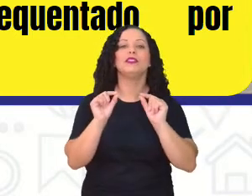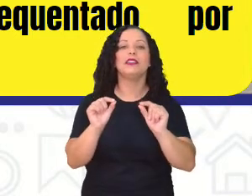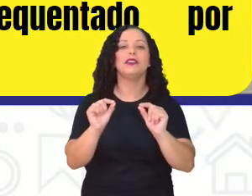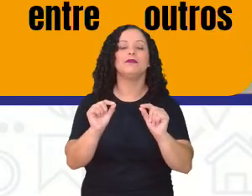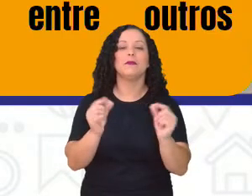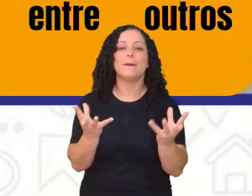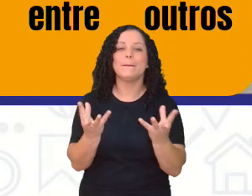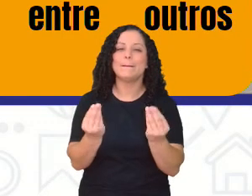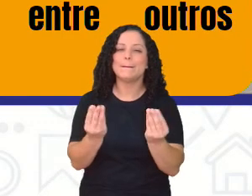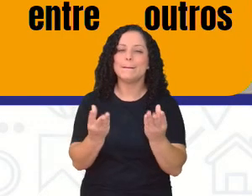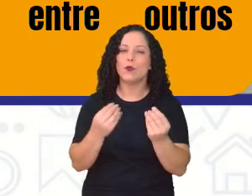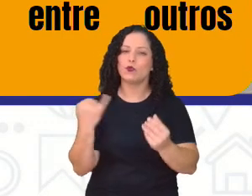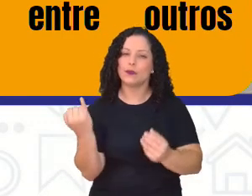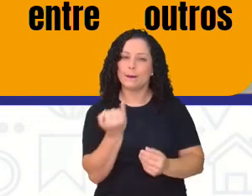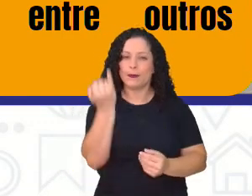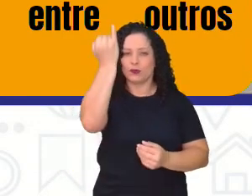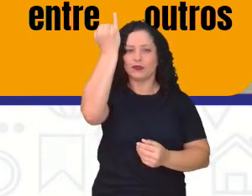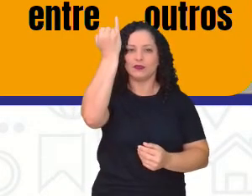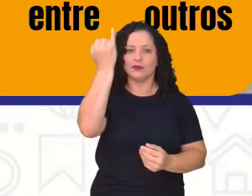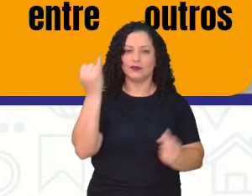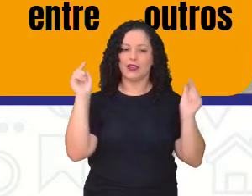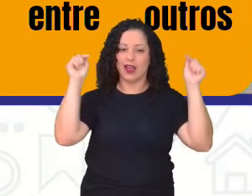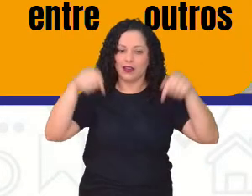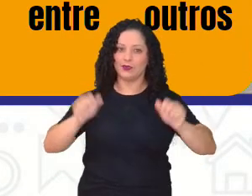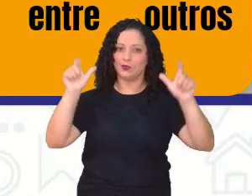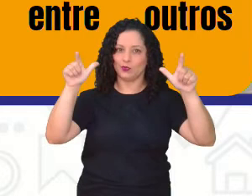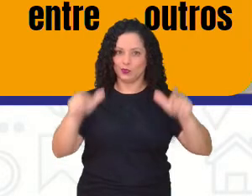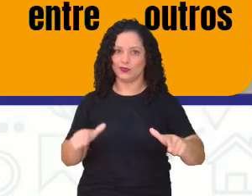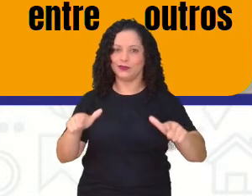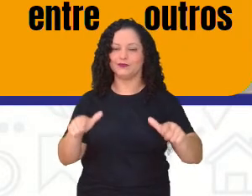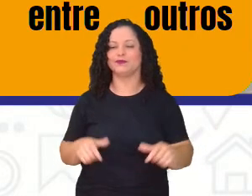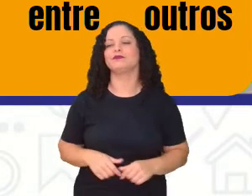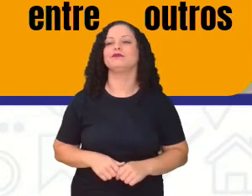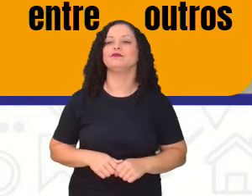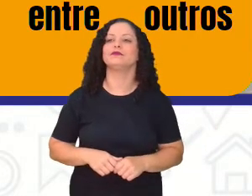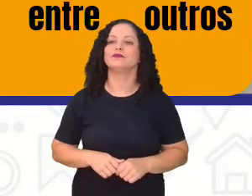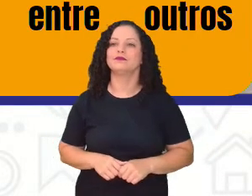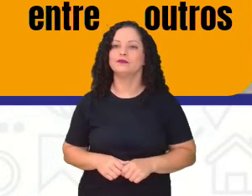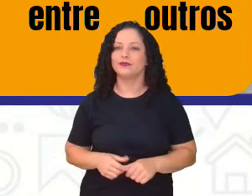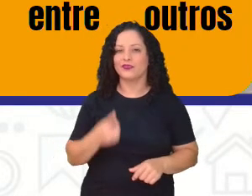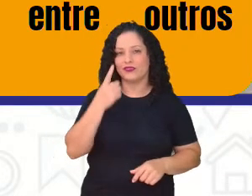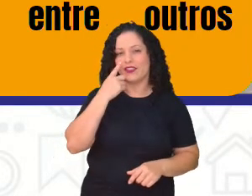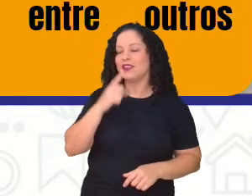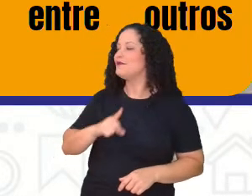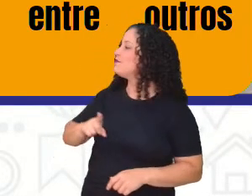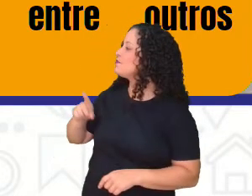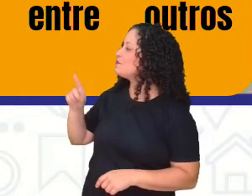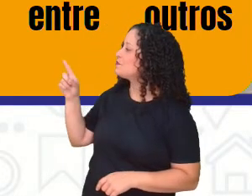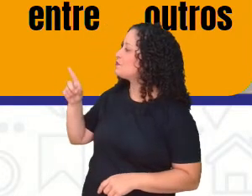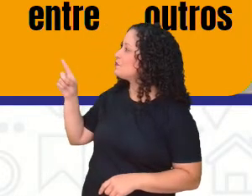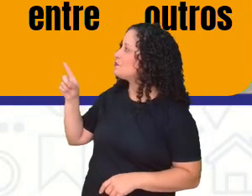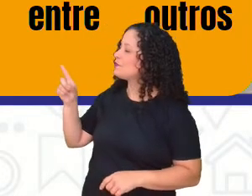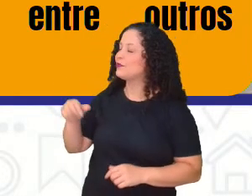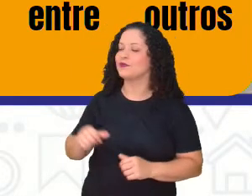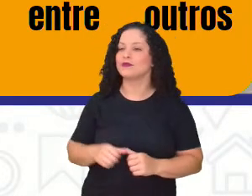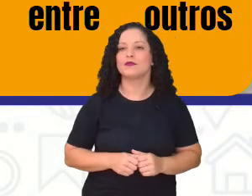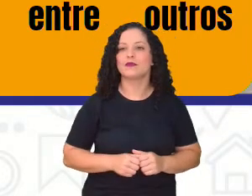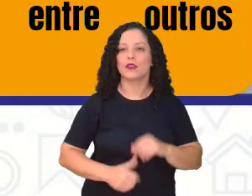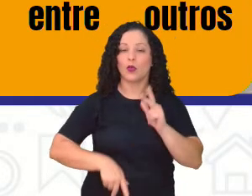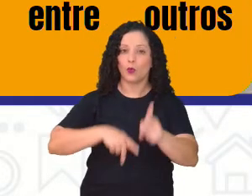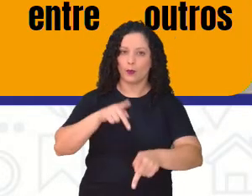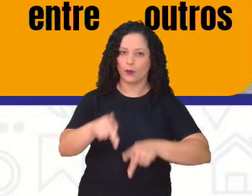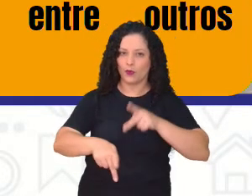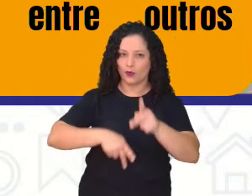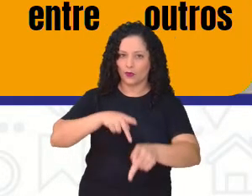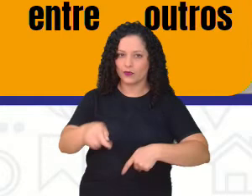grande naquela região. E, ó, aí, ó, vejam, a civilização mesopotâmica ela foi